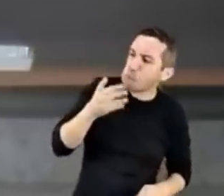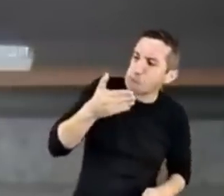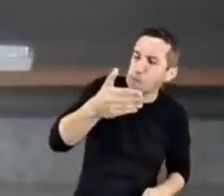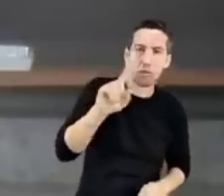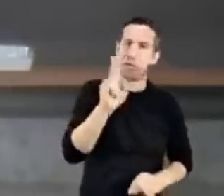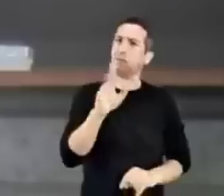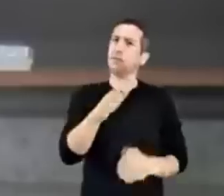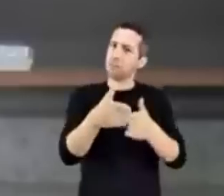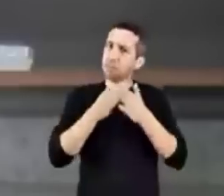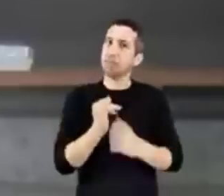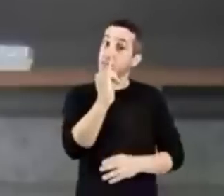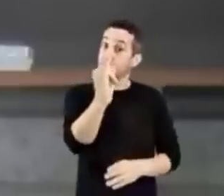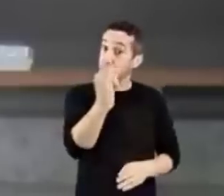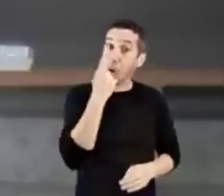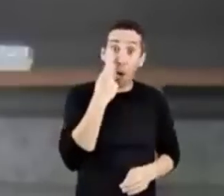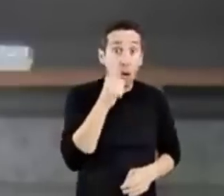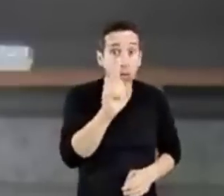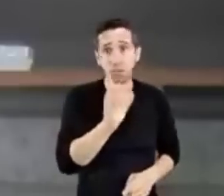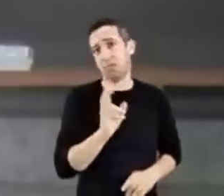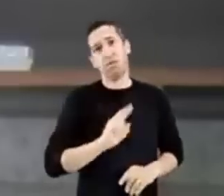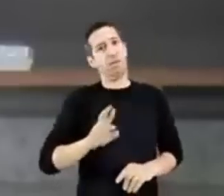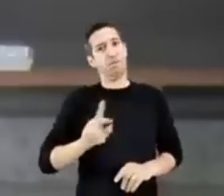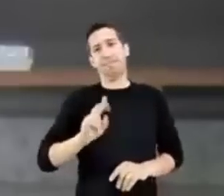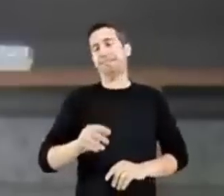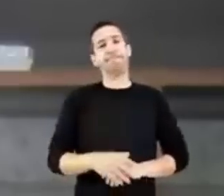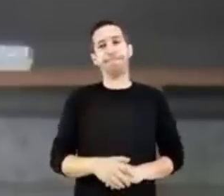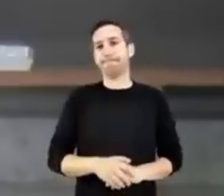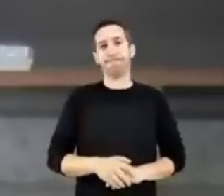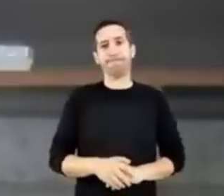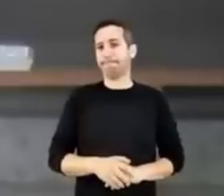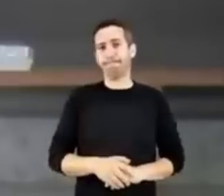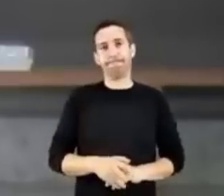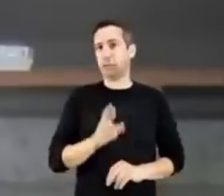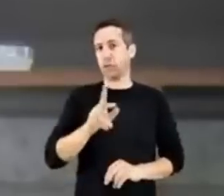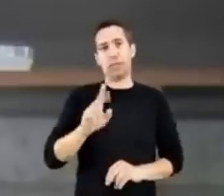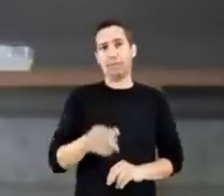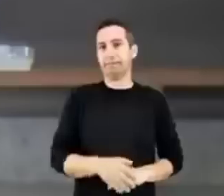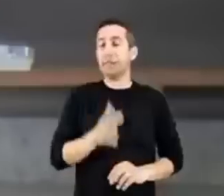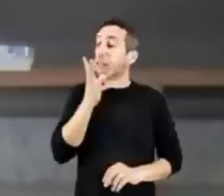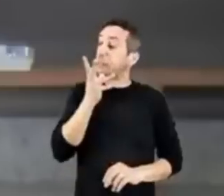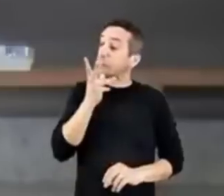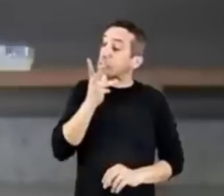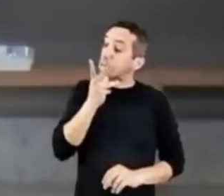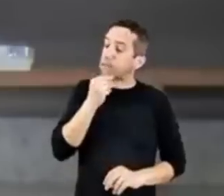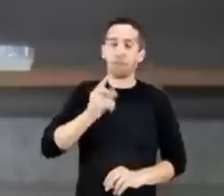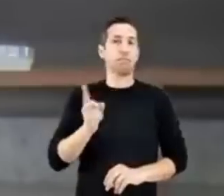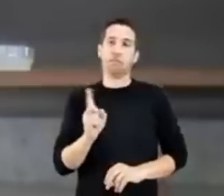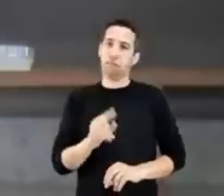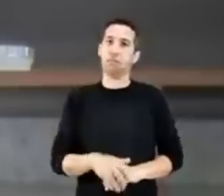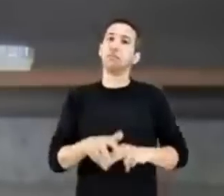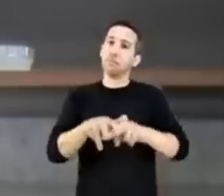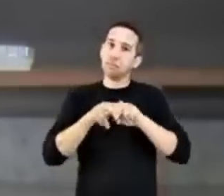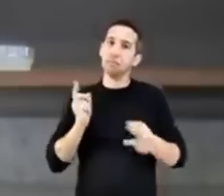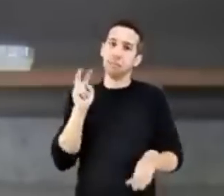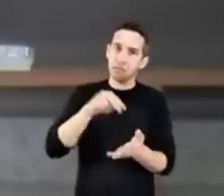atenção dos que eu vou dizer para vocês não é distante quanto parece por isso quando a gente faz uma pregação e